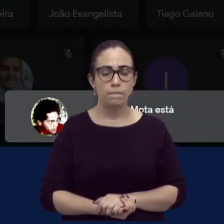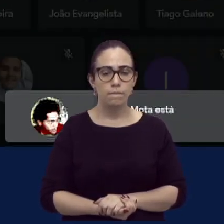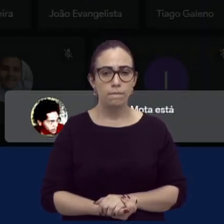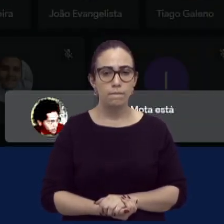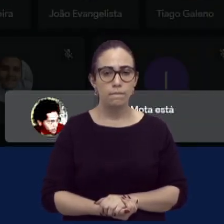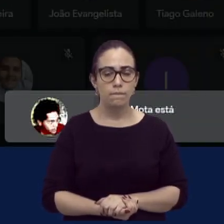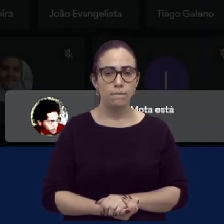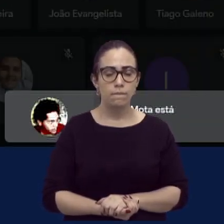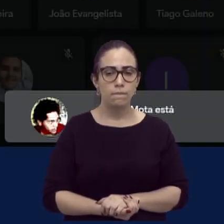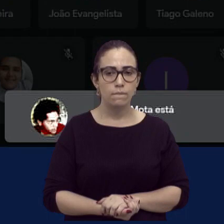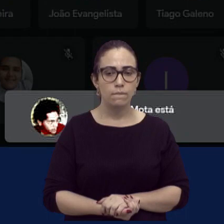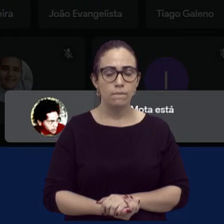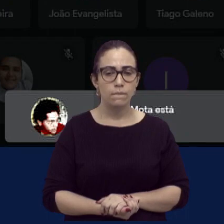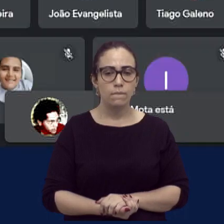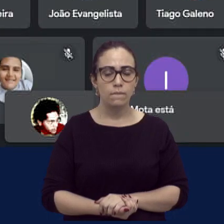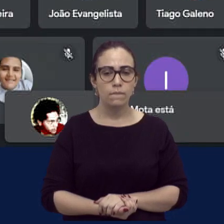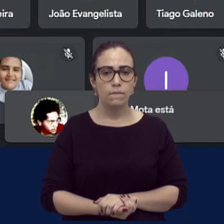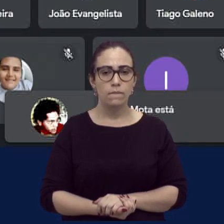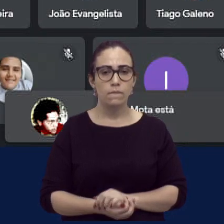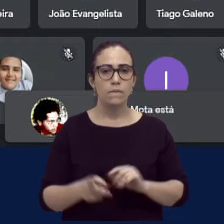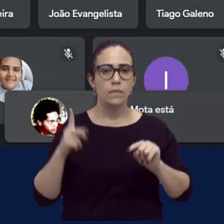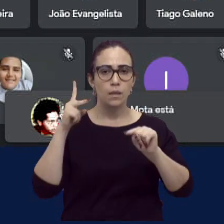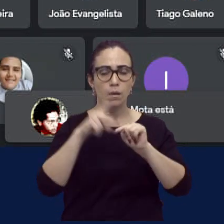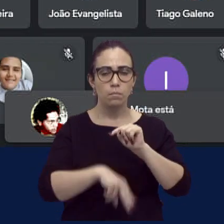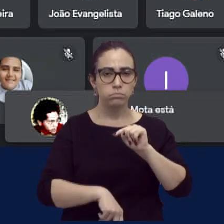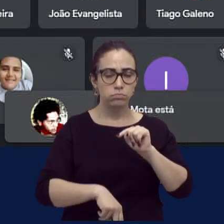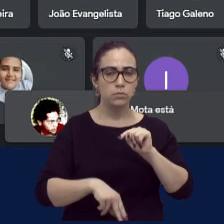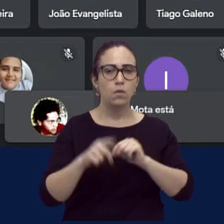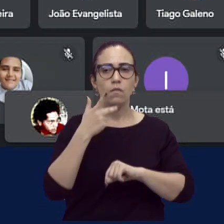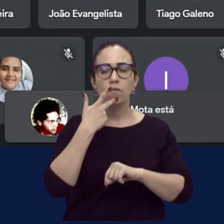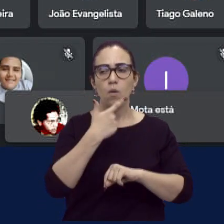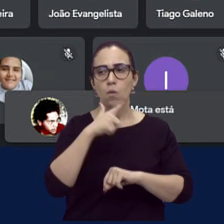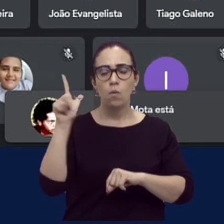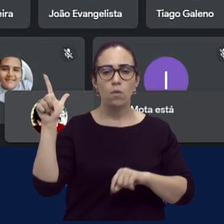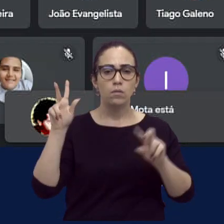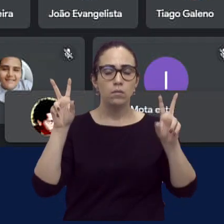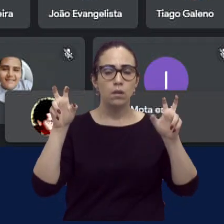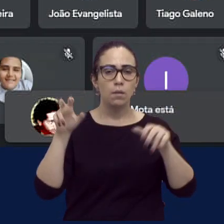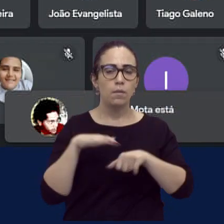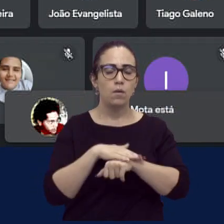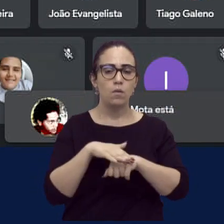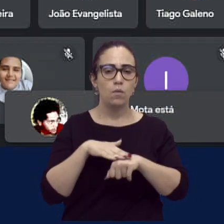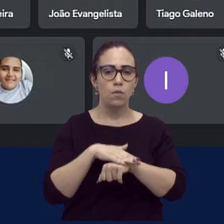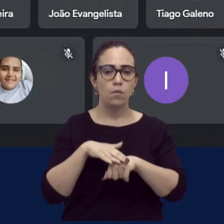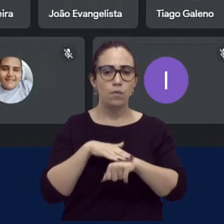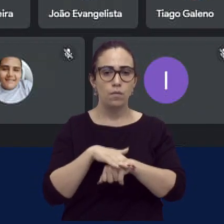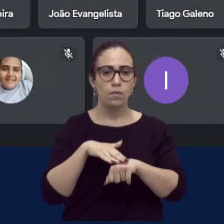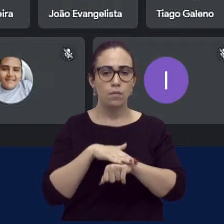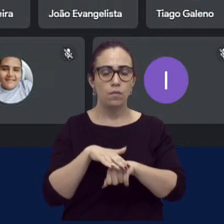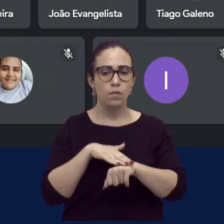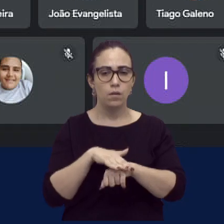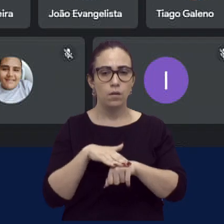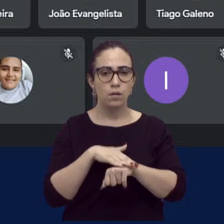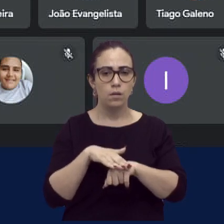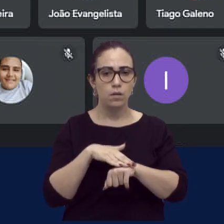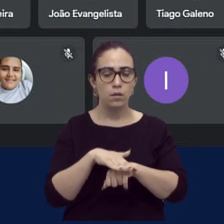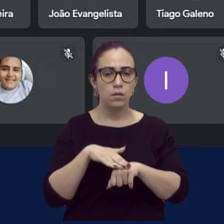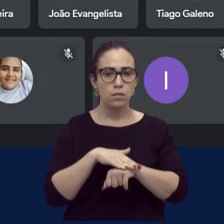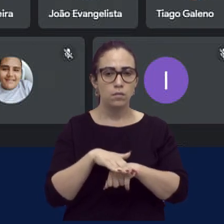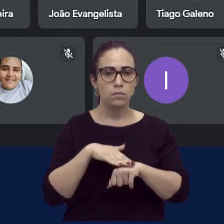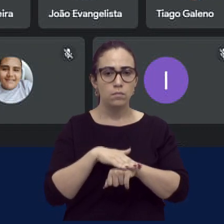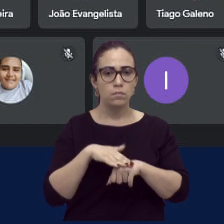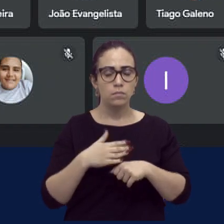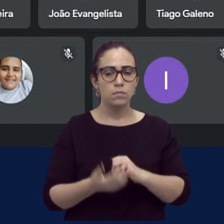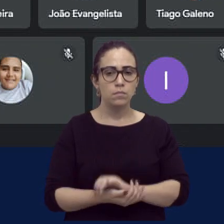colocou uma outra conversa no meio da conversa que a pessoa iniciou. Então, se